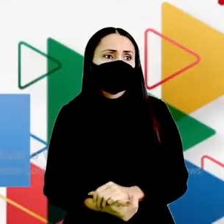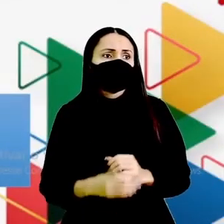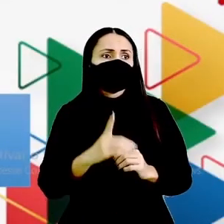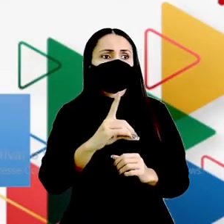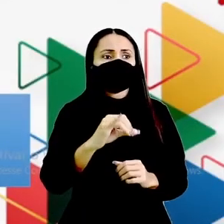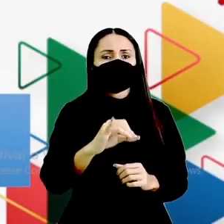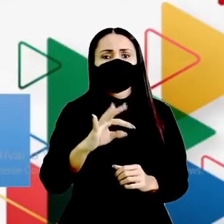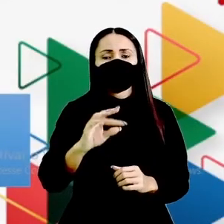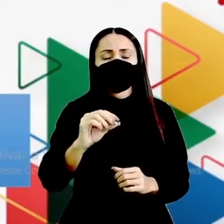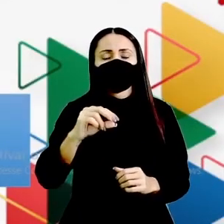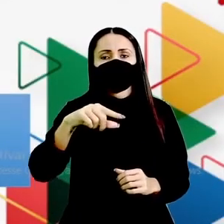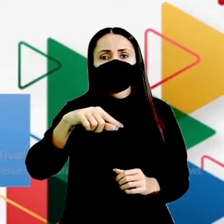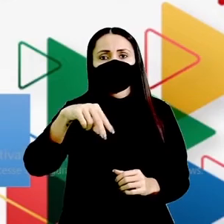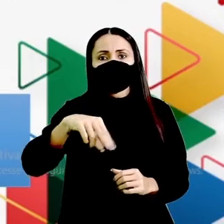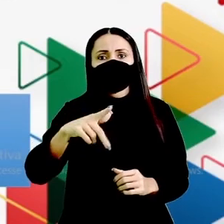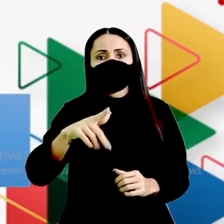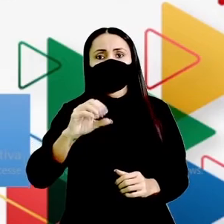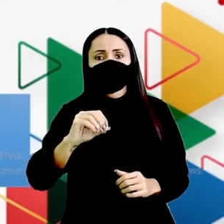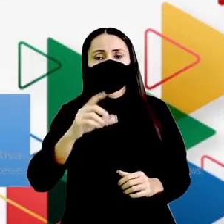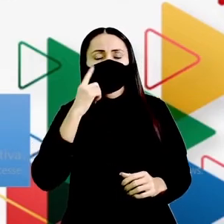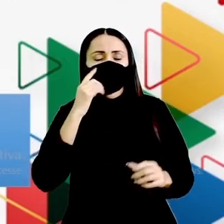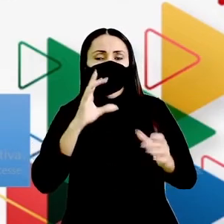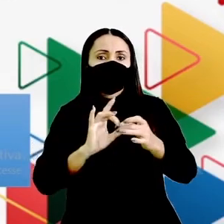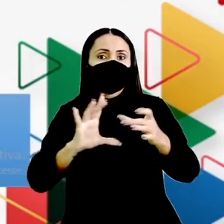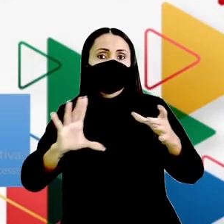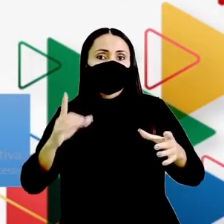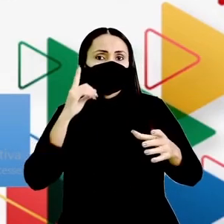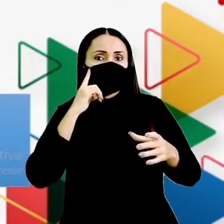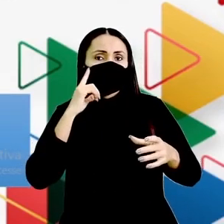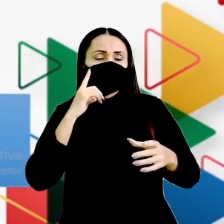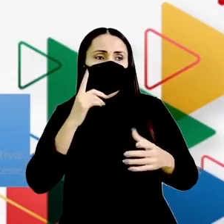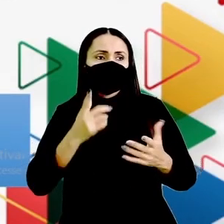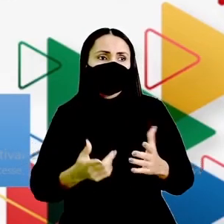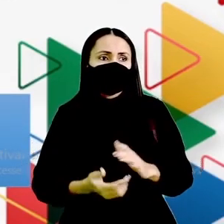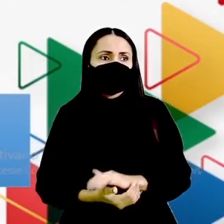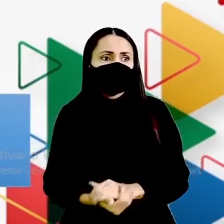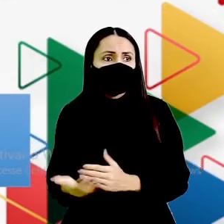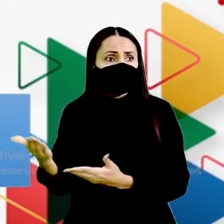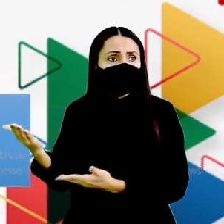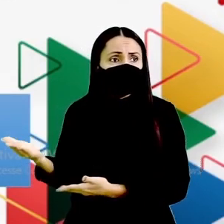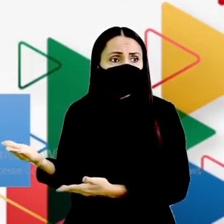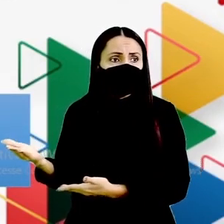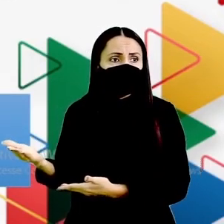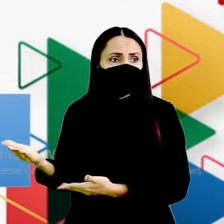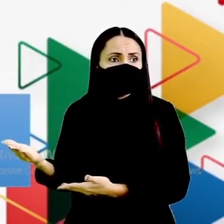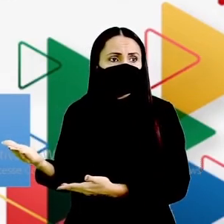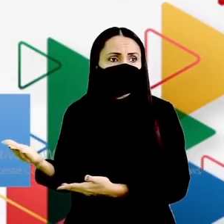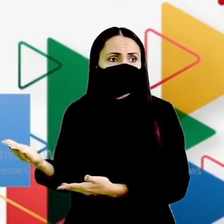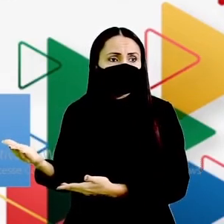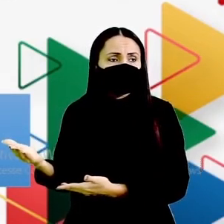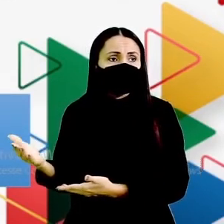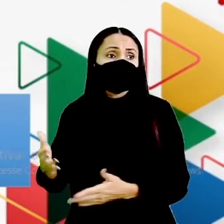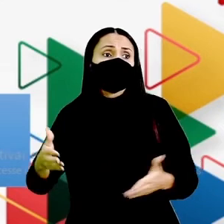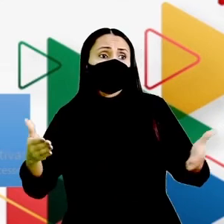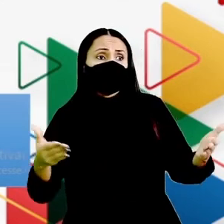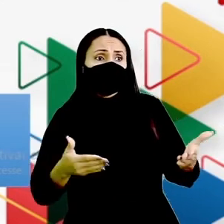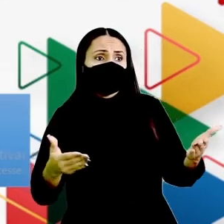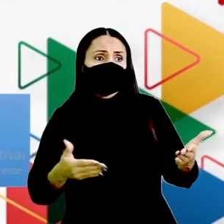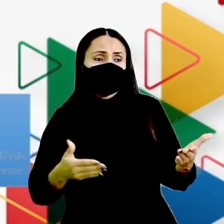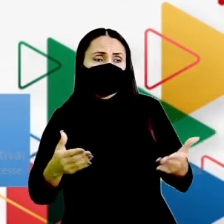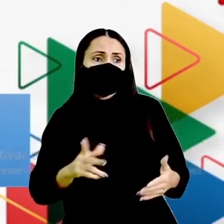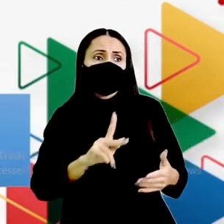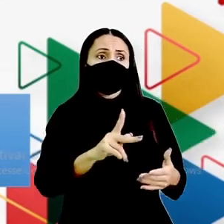não são mais acentuados quando aparecem em vocábulos paroxítonos. Eu acabei de dizer agora. Exatamente. Então, heróico não tem